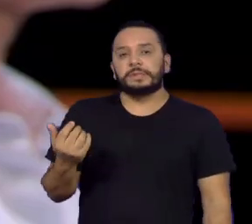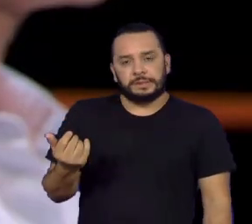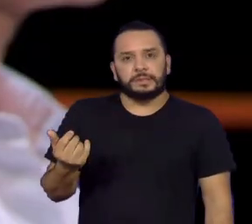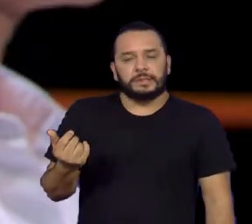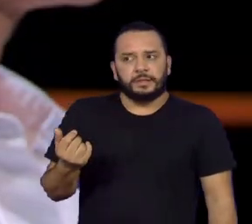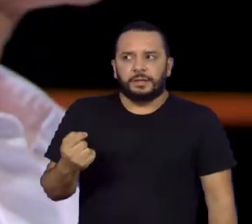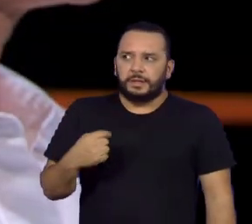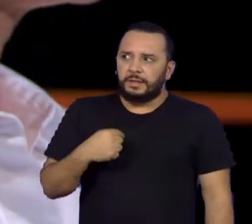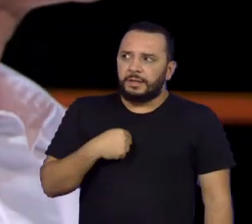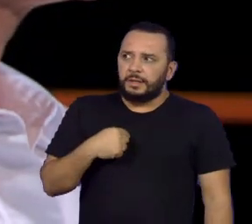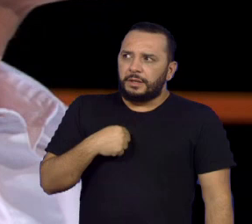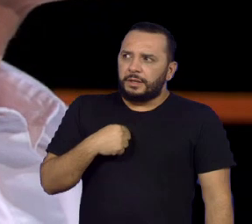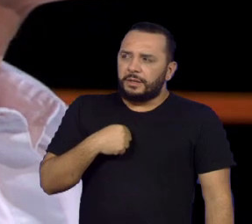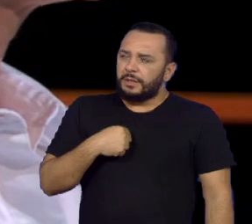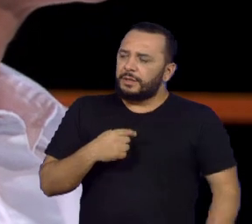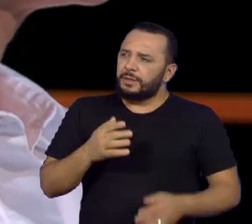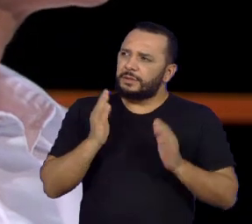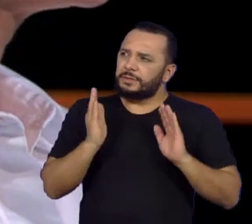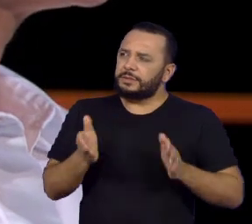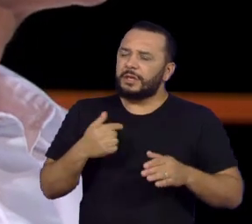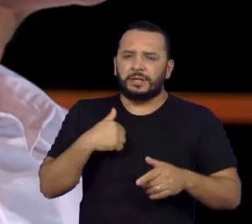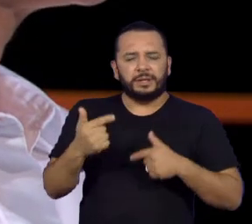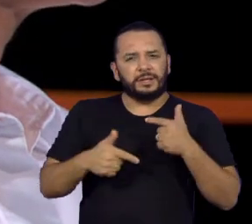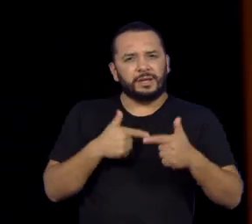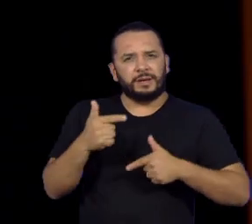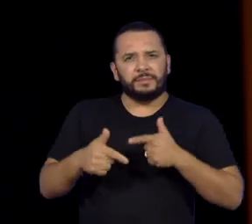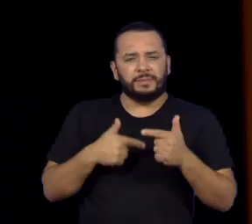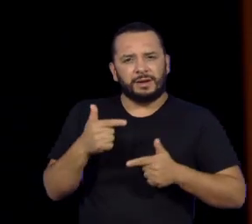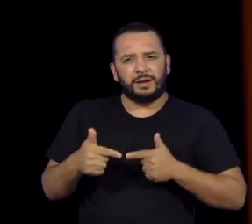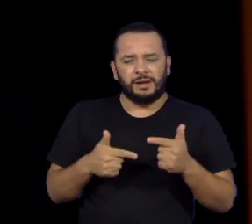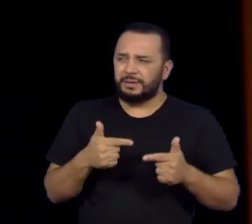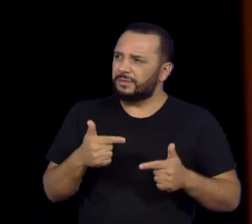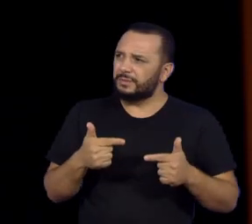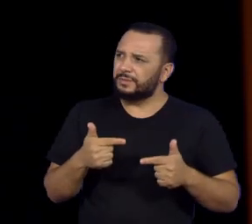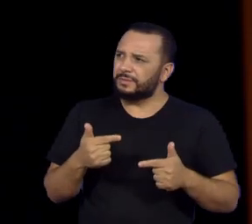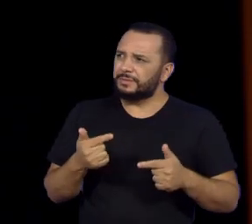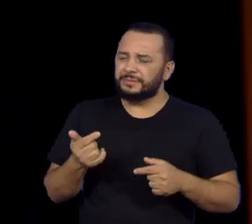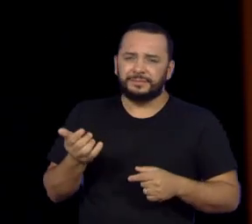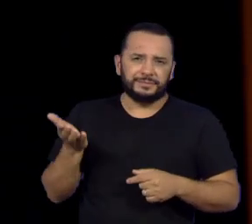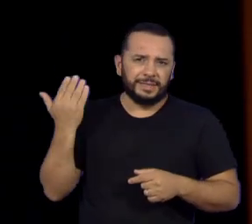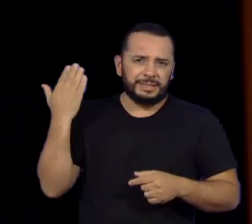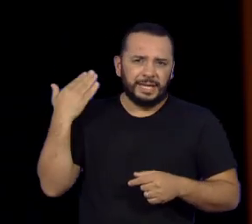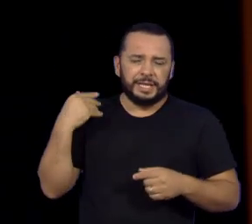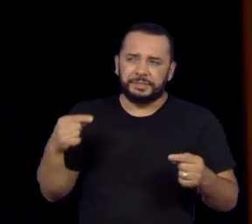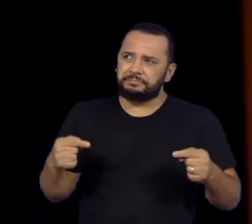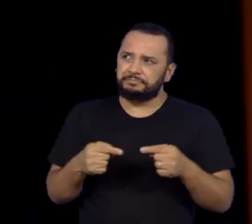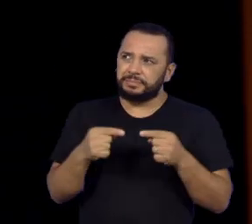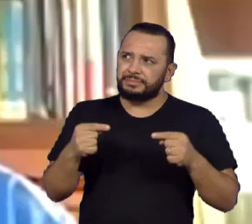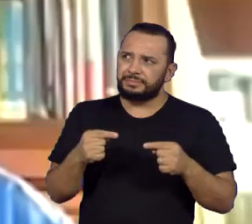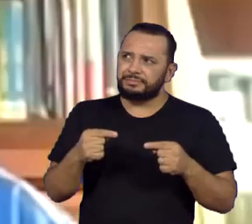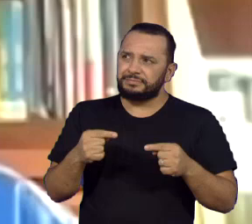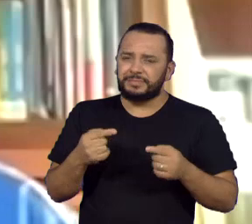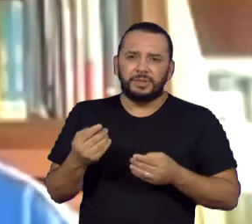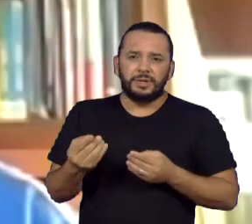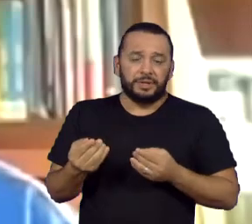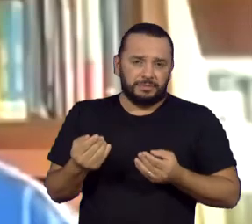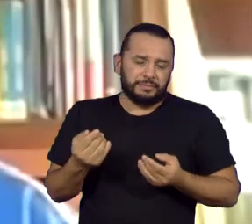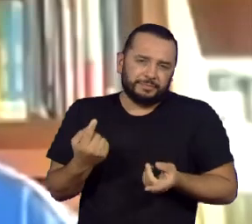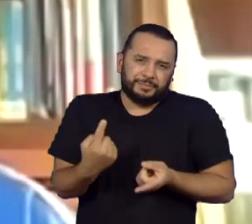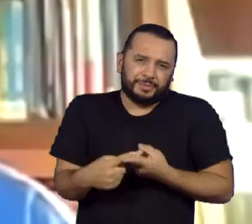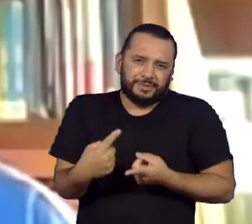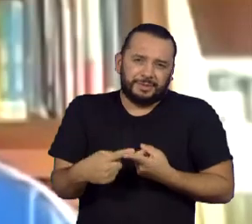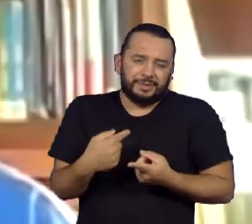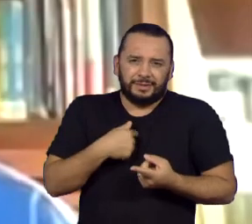anos, eu fiz uma porção de trabalho também possível naquele período, né? Com o aprendizado